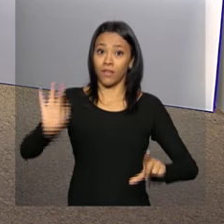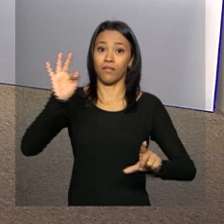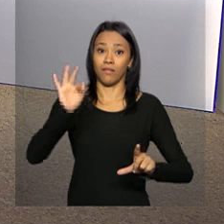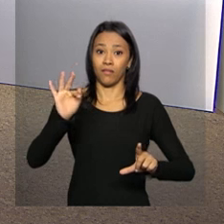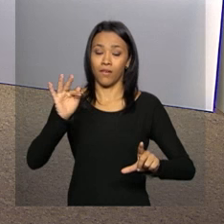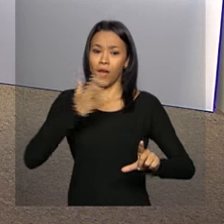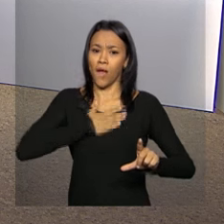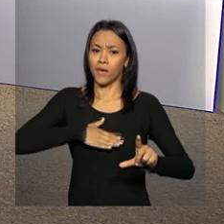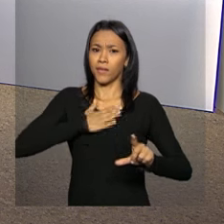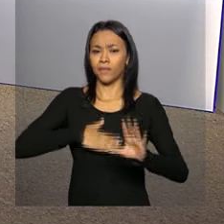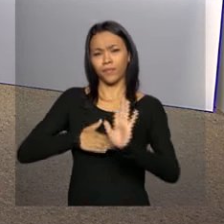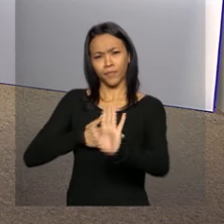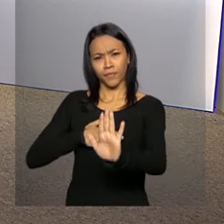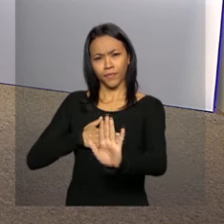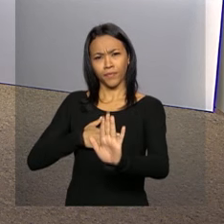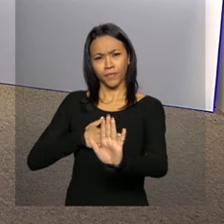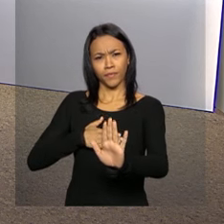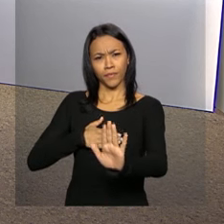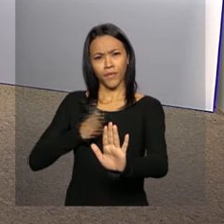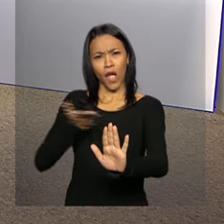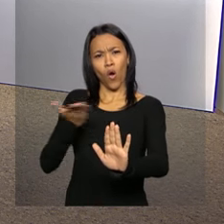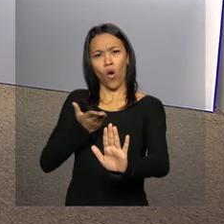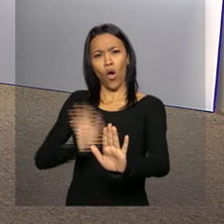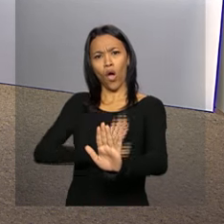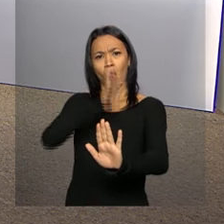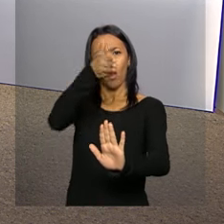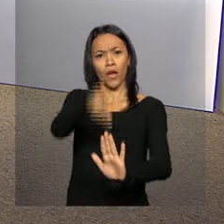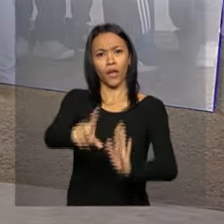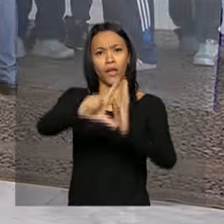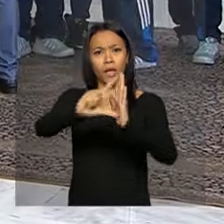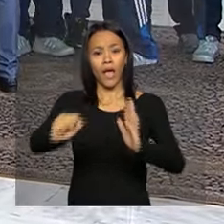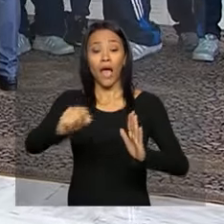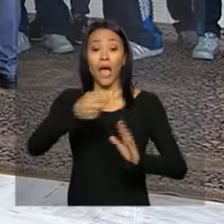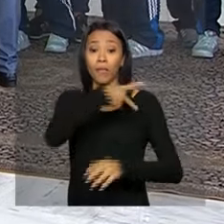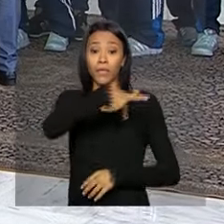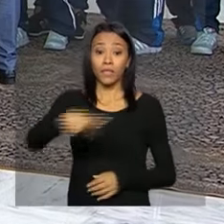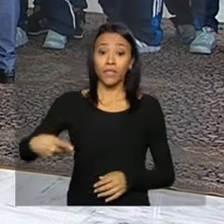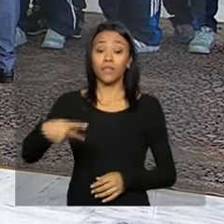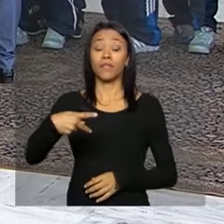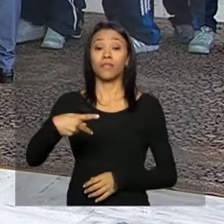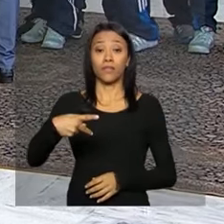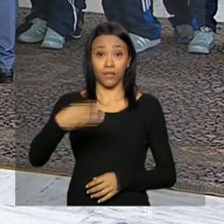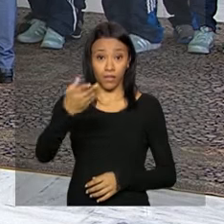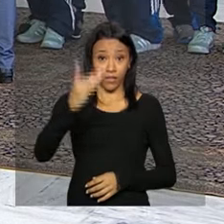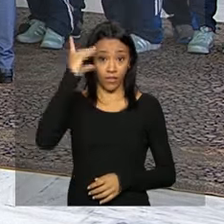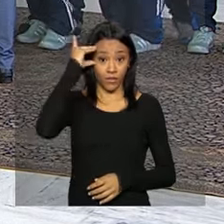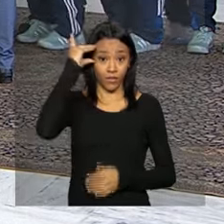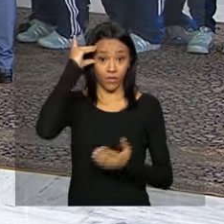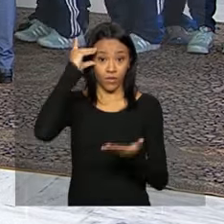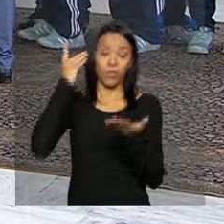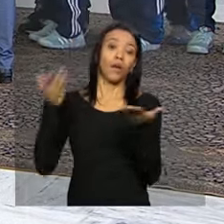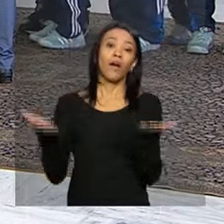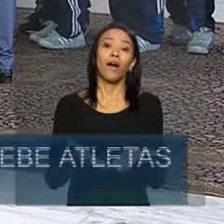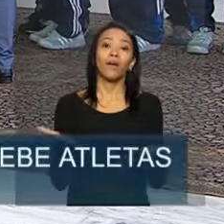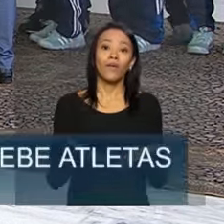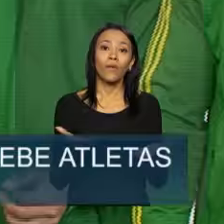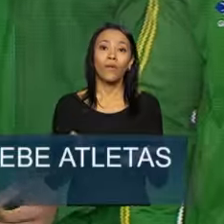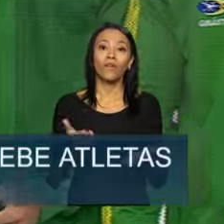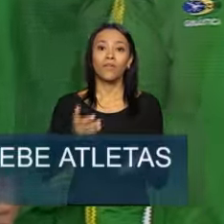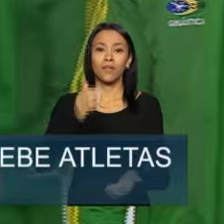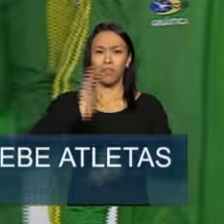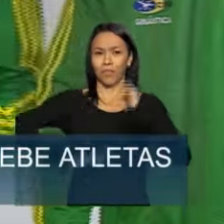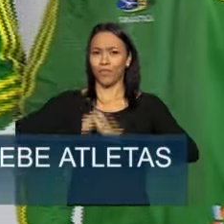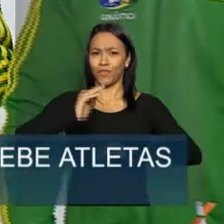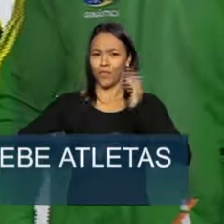Vamos agora acompanhar ao vivo no Palácio do Planalto. A presidenta Dilma Rousseff recebe neste momento atletas